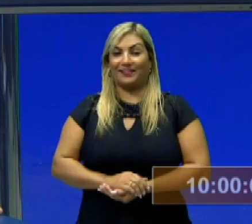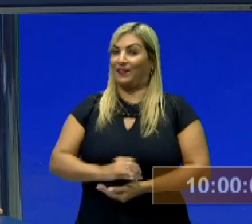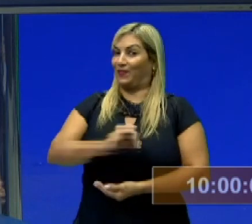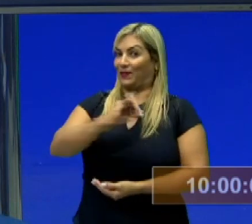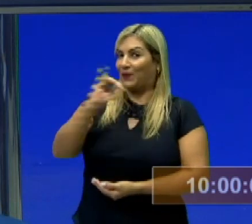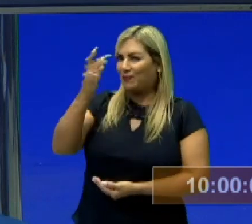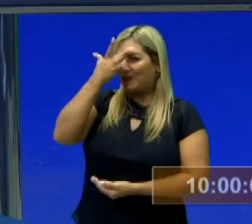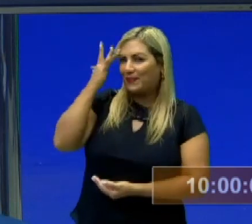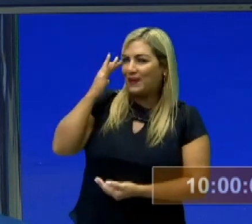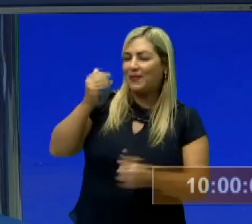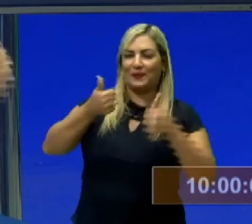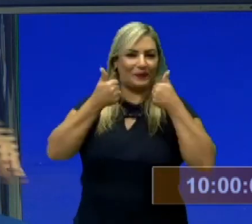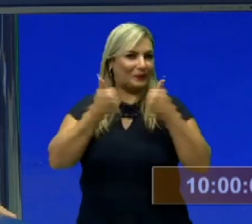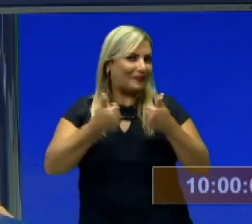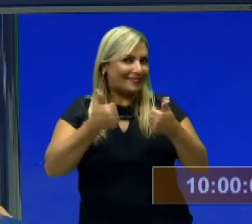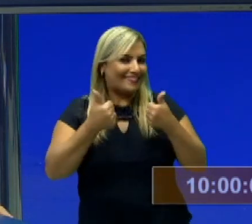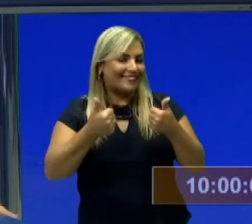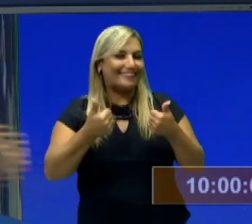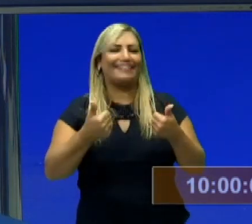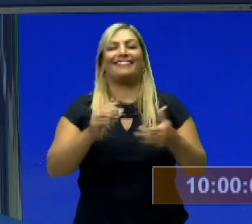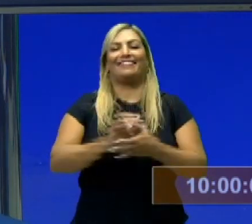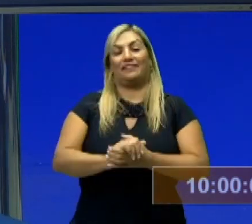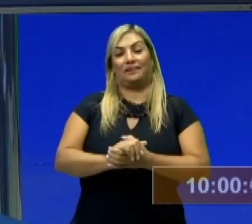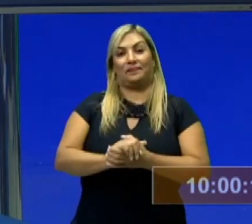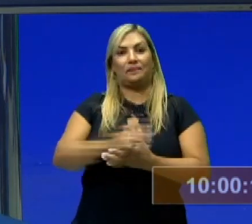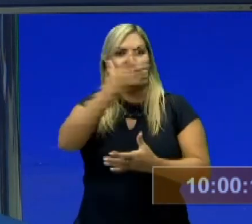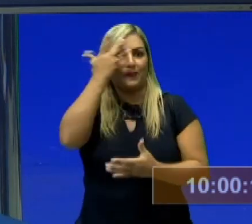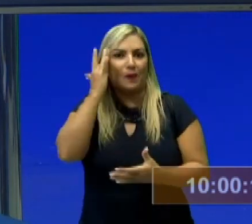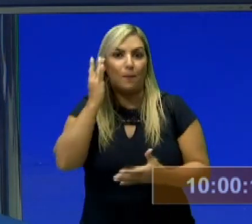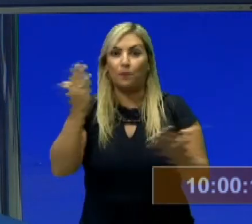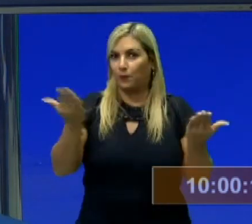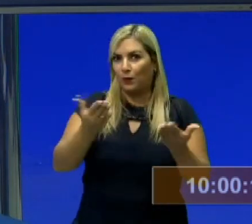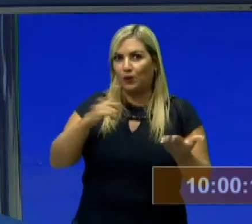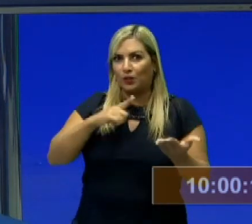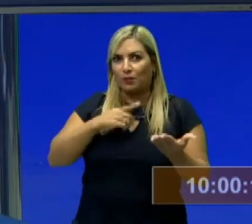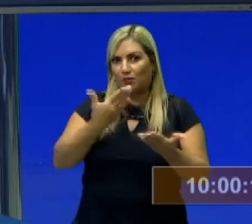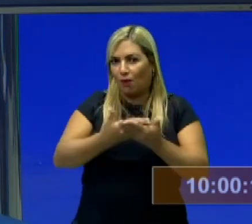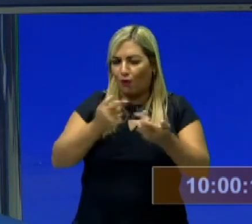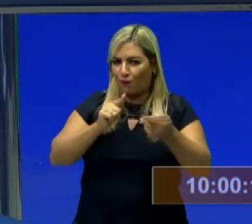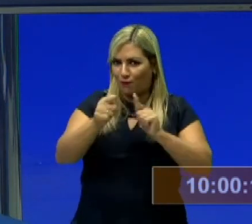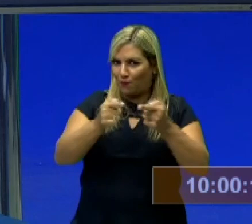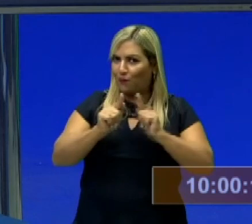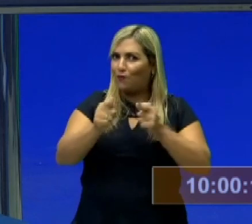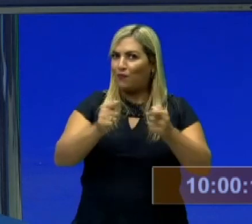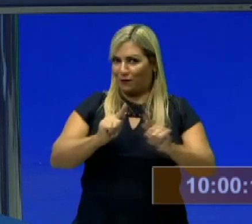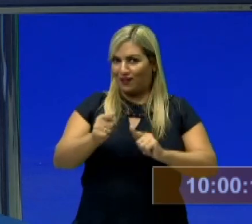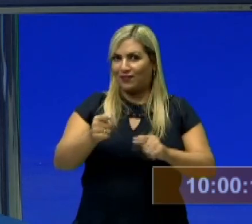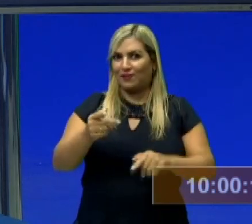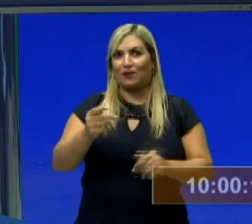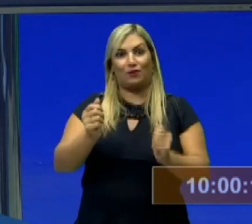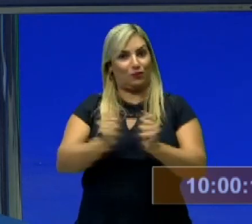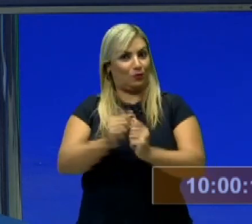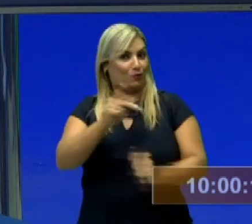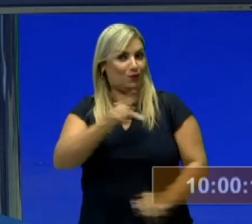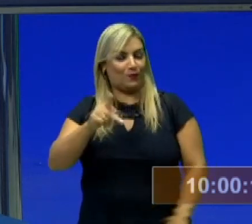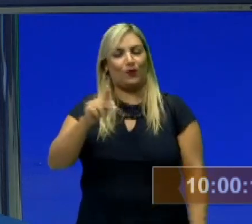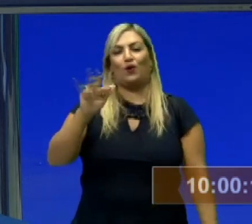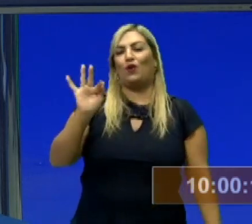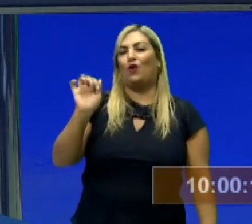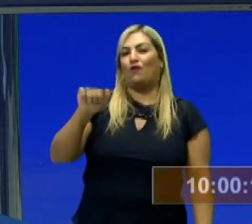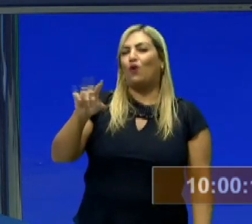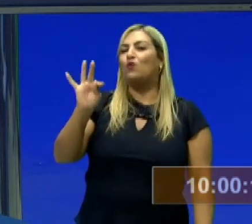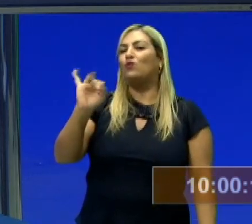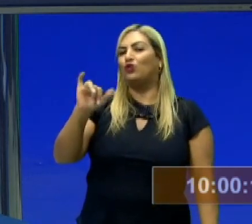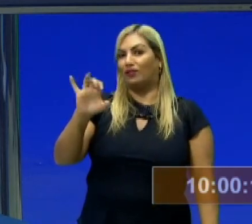Fala galerinha, beleza? Pessoal, hoje temos aula de Física comigo, o professor Fontenelle. Lembrando que